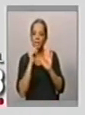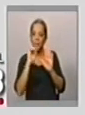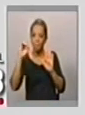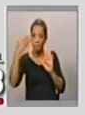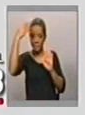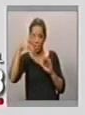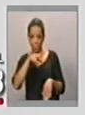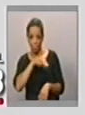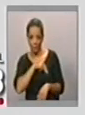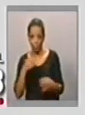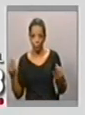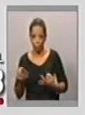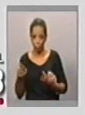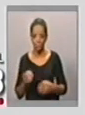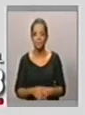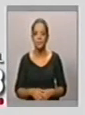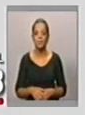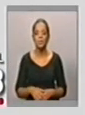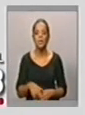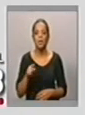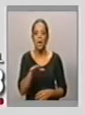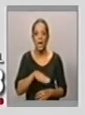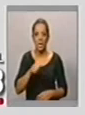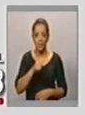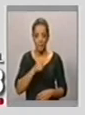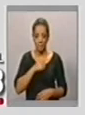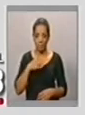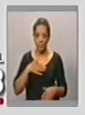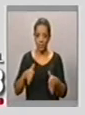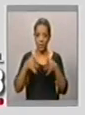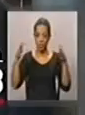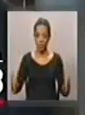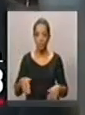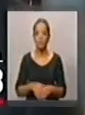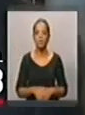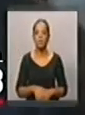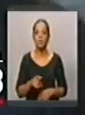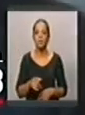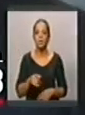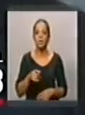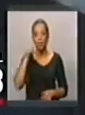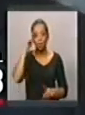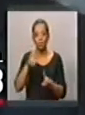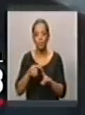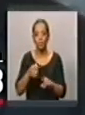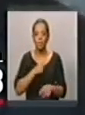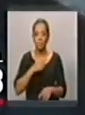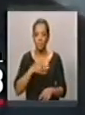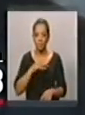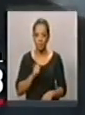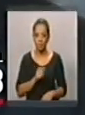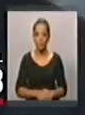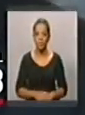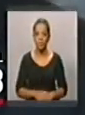prémios Healthy Workplaces, na categoria de grandes empresas. A Nestlé tem como moto ser uma empresa reconhecida